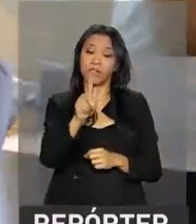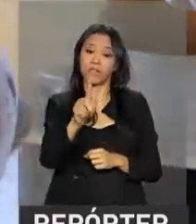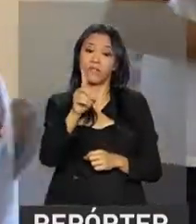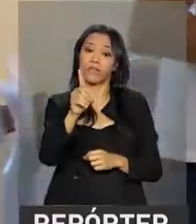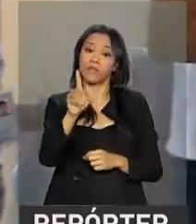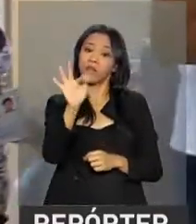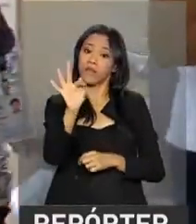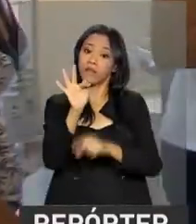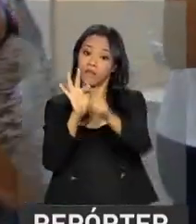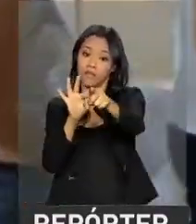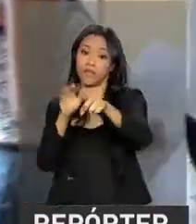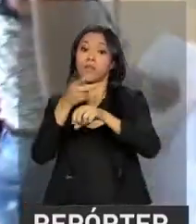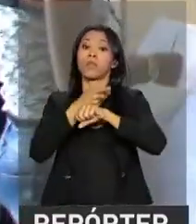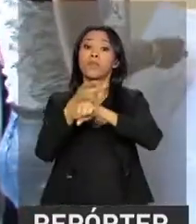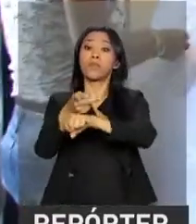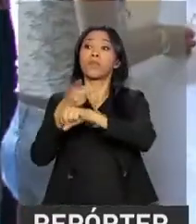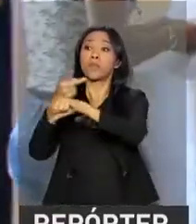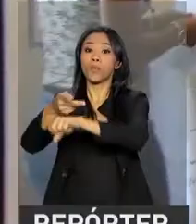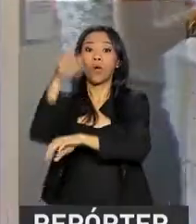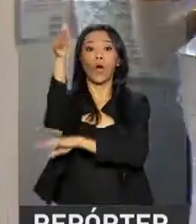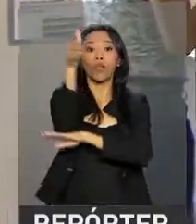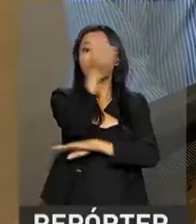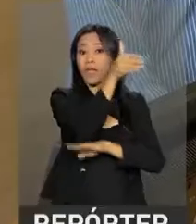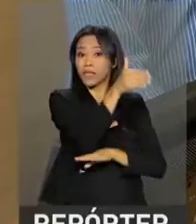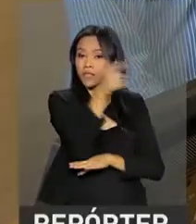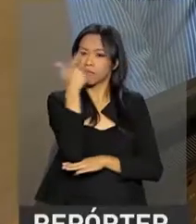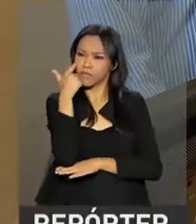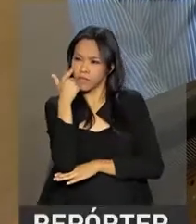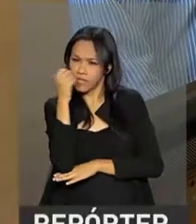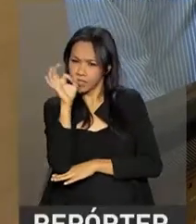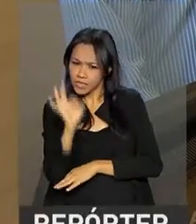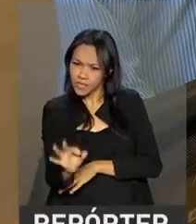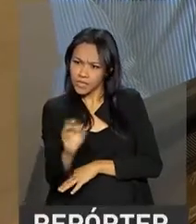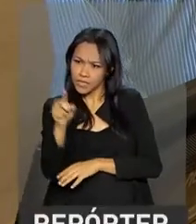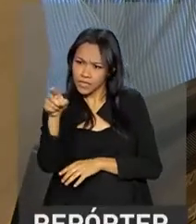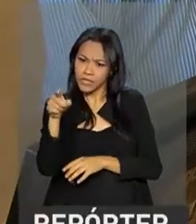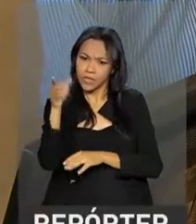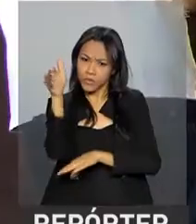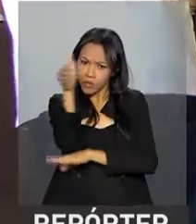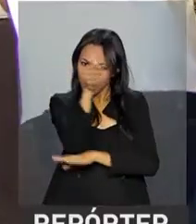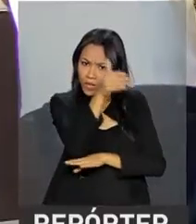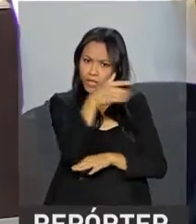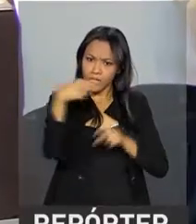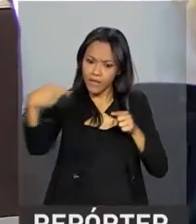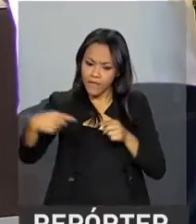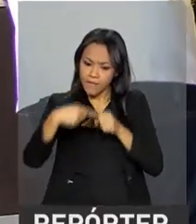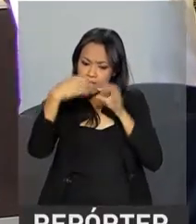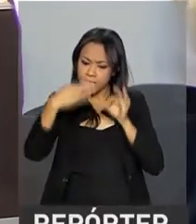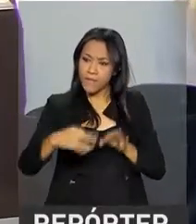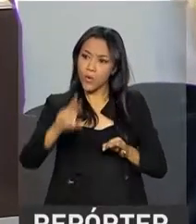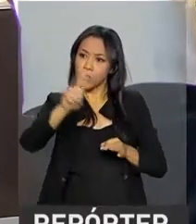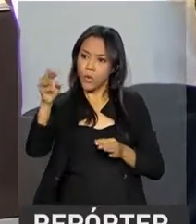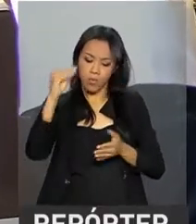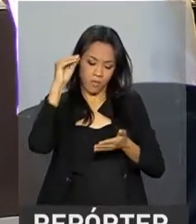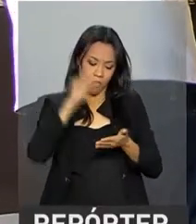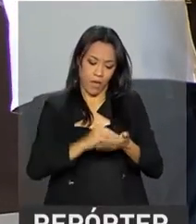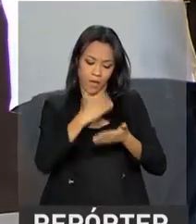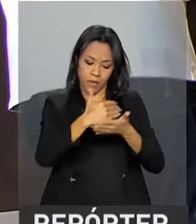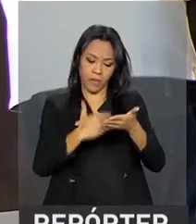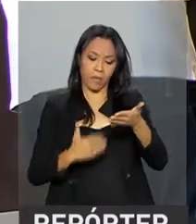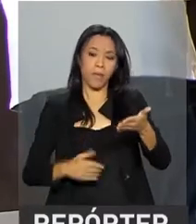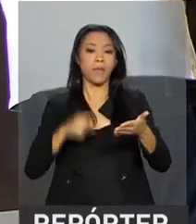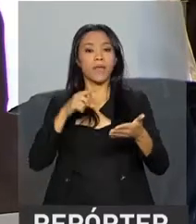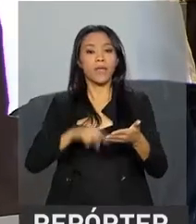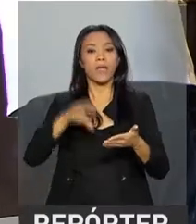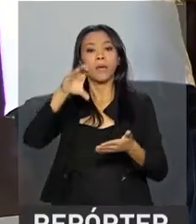da região central de Brasília. O objetivo era conferir se os estabelecimentos estavam inscritos no Cadastro